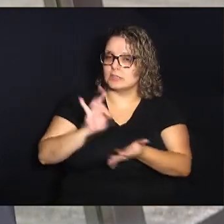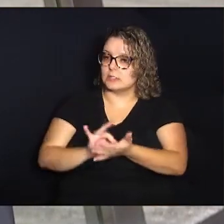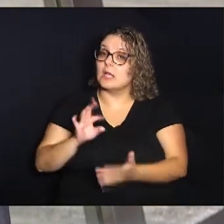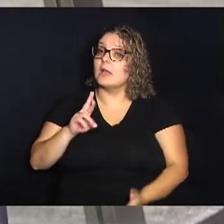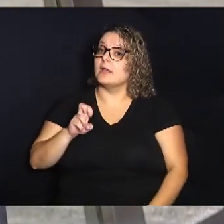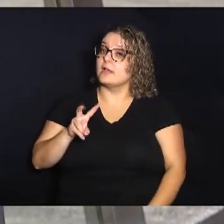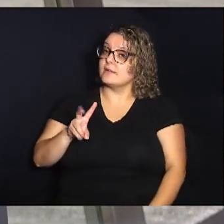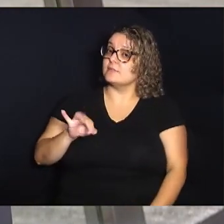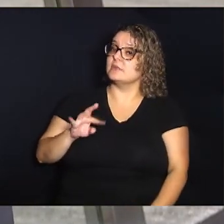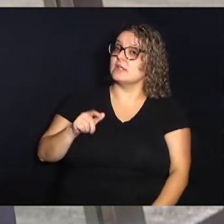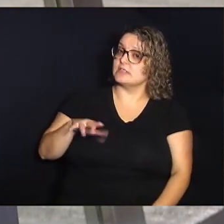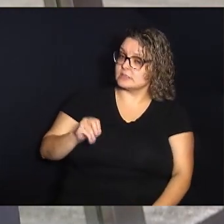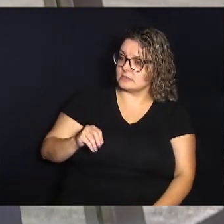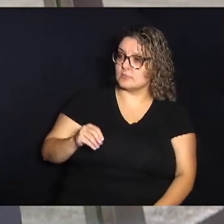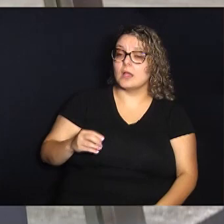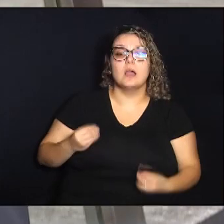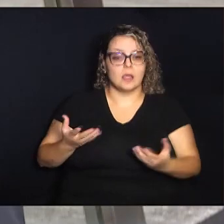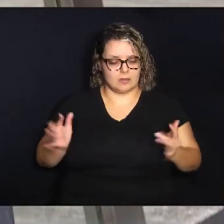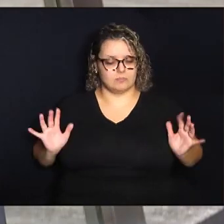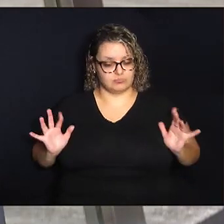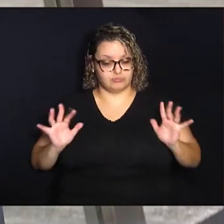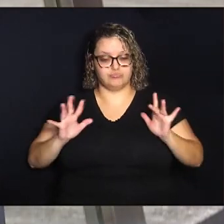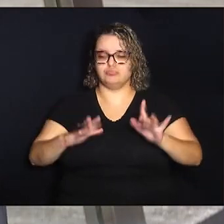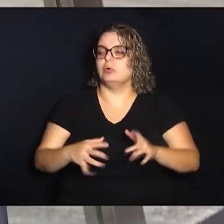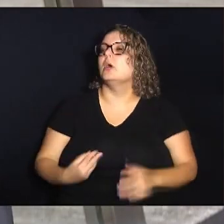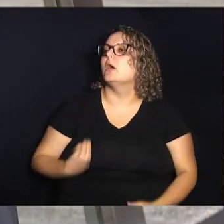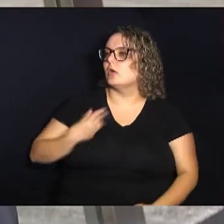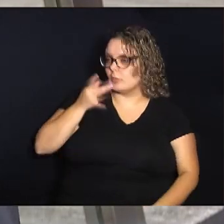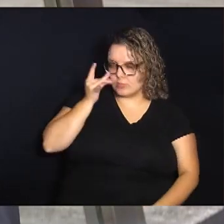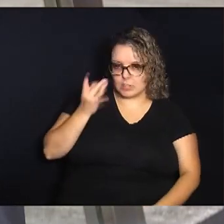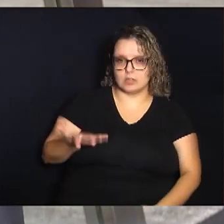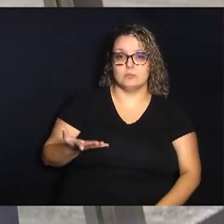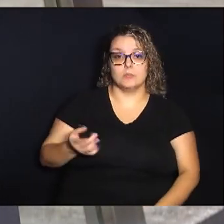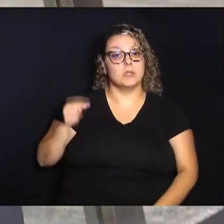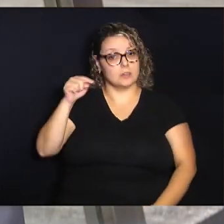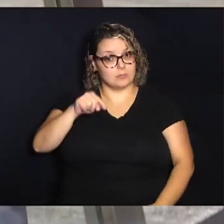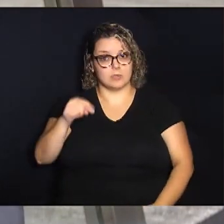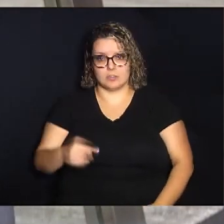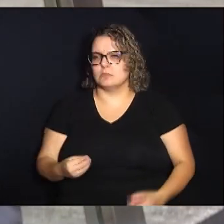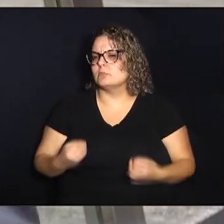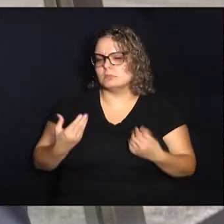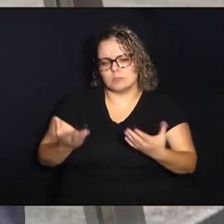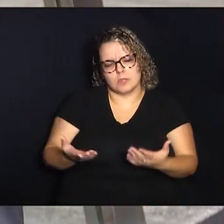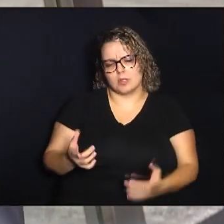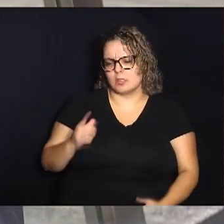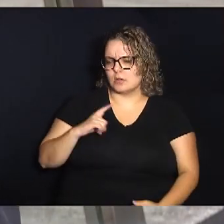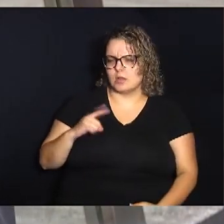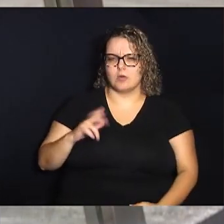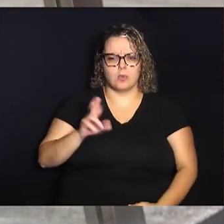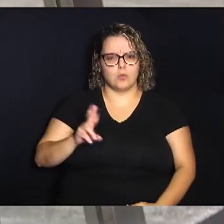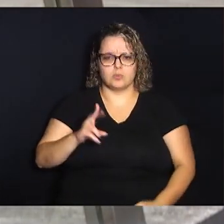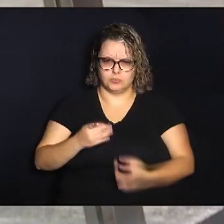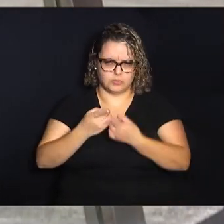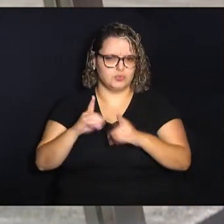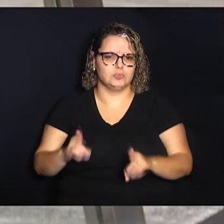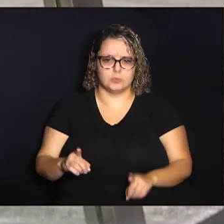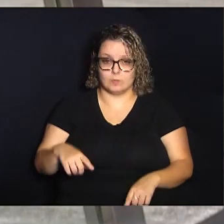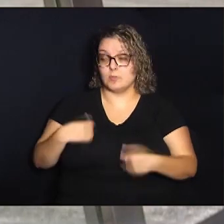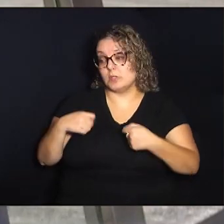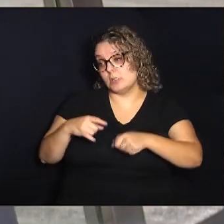E revitalização é trazer as pessoas de volta. E aqueles que lá estão, dá condições de um uso digno. Precisa ter